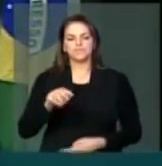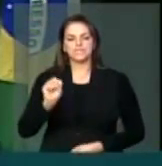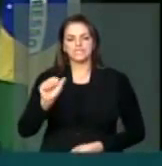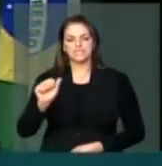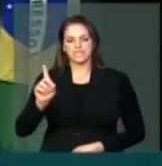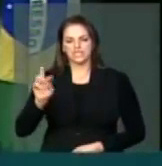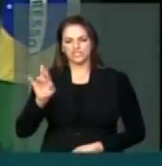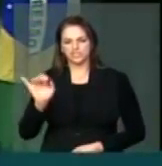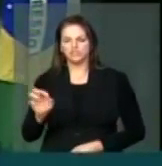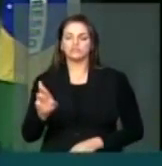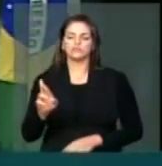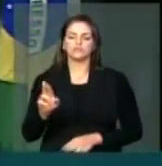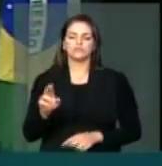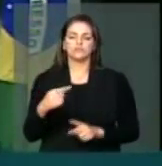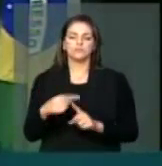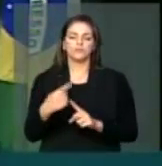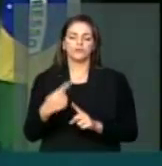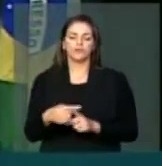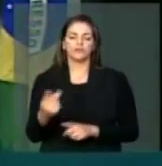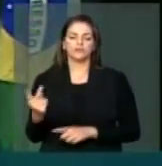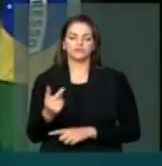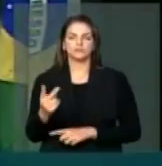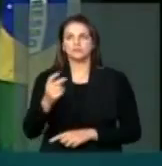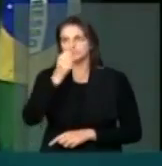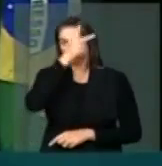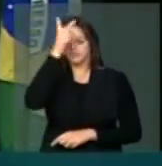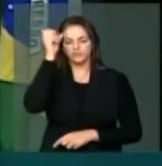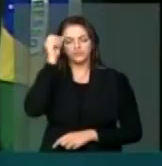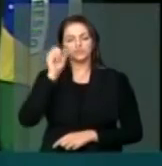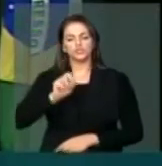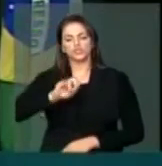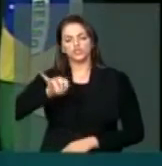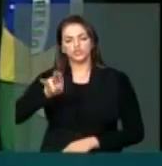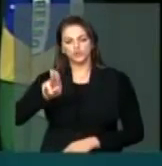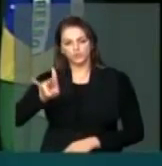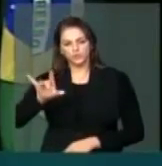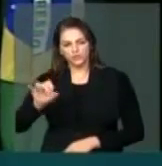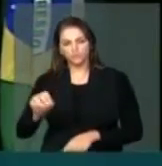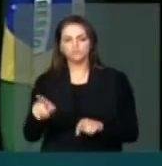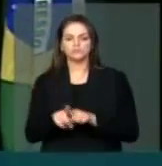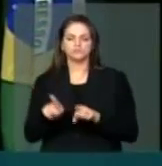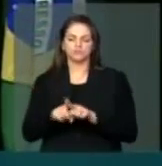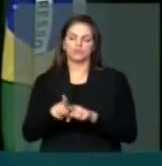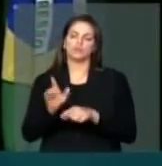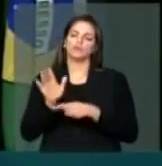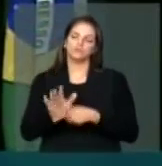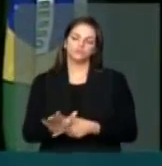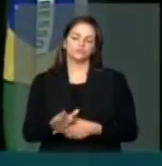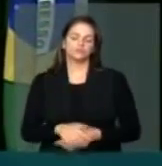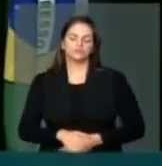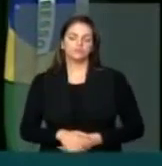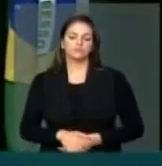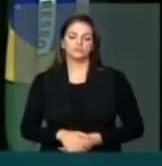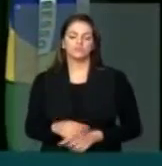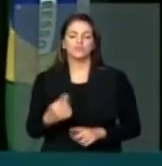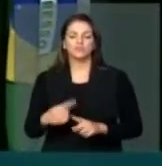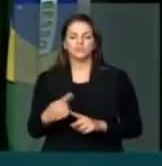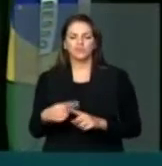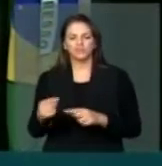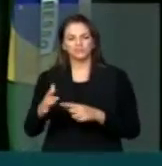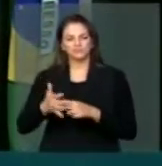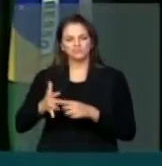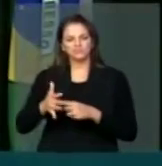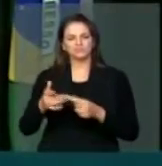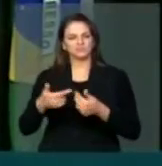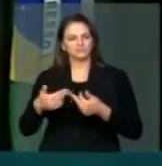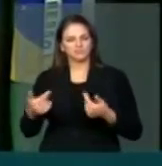Mata, quando nós tratamos com eles, o prefeito Júlio, lá de Santiago, que tem ajudado, para que as máquinas da prefeitura de